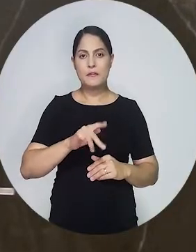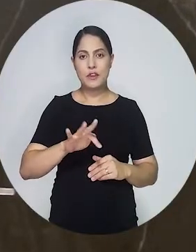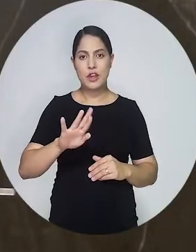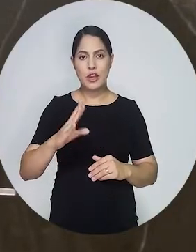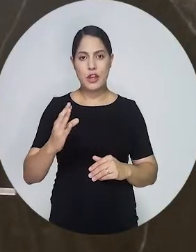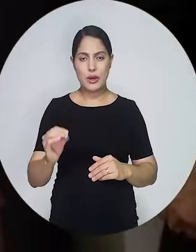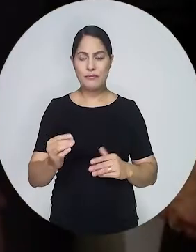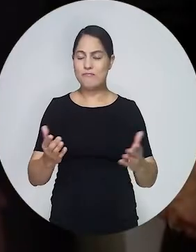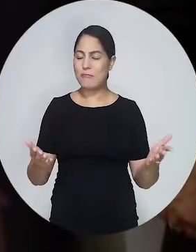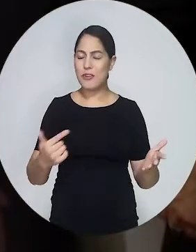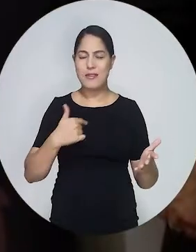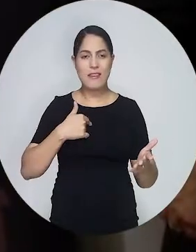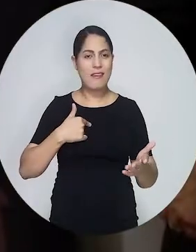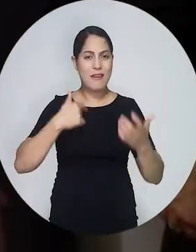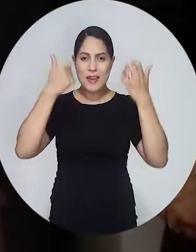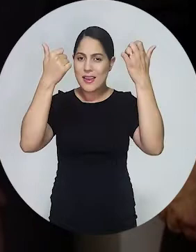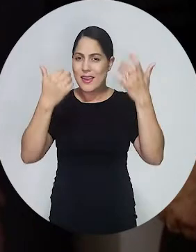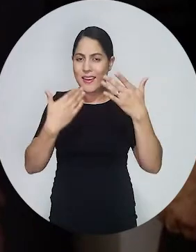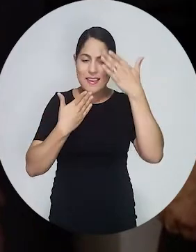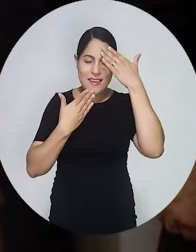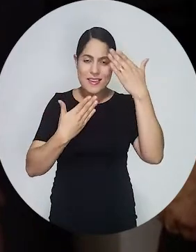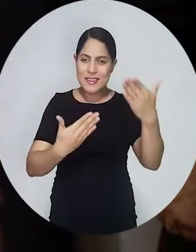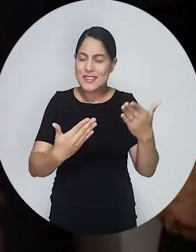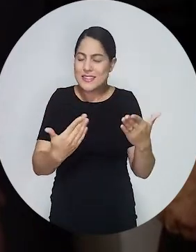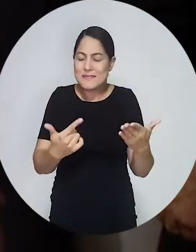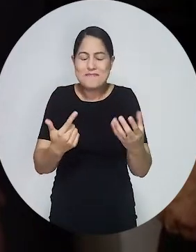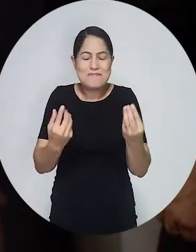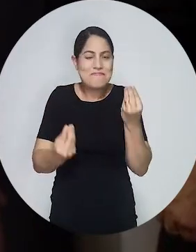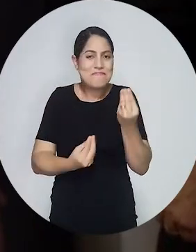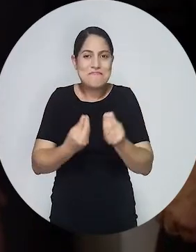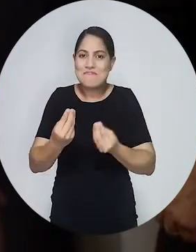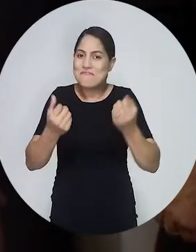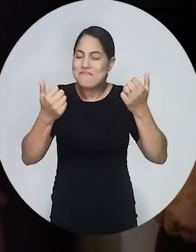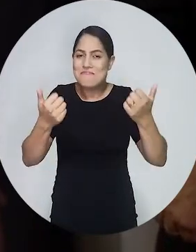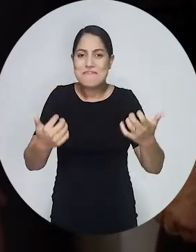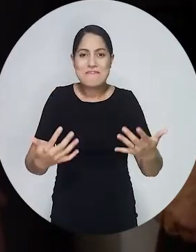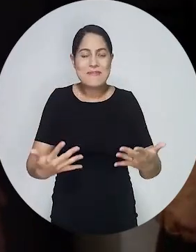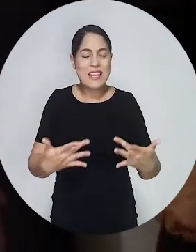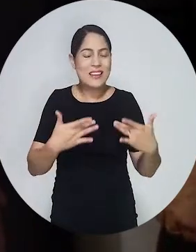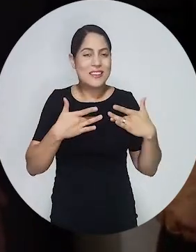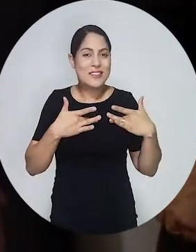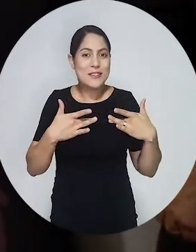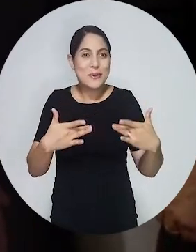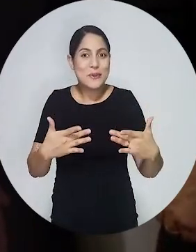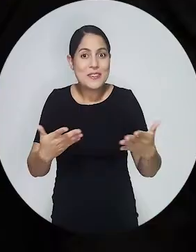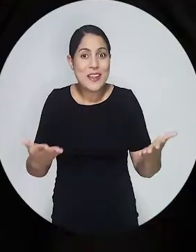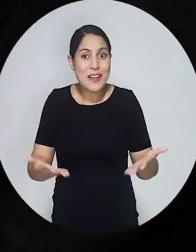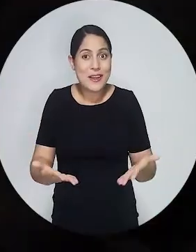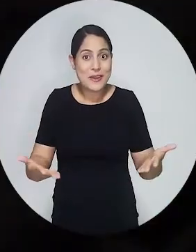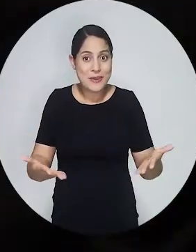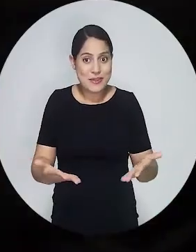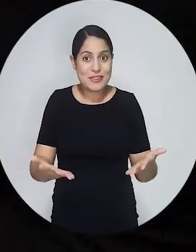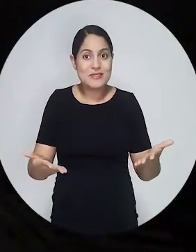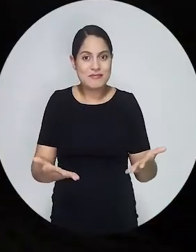Cabral Filho. Eu não tenho palavras para agradecê-lo, nem a seus pares, por toda a generosidade,